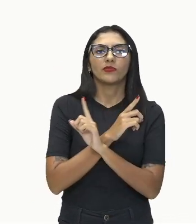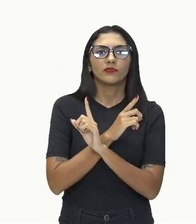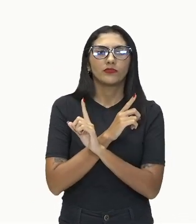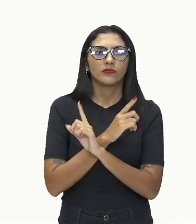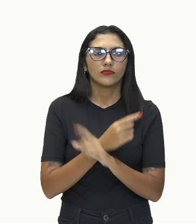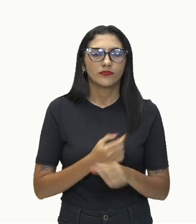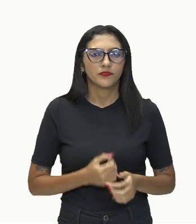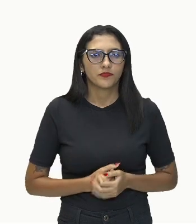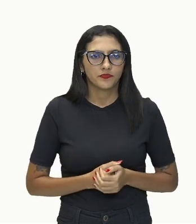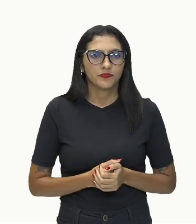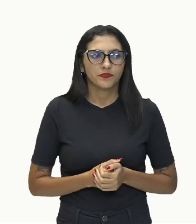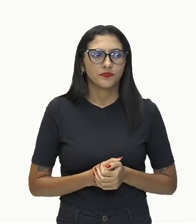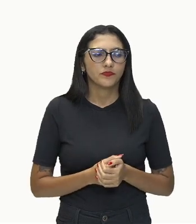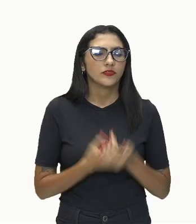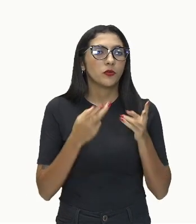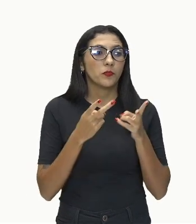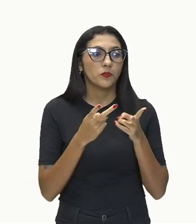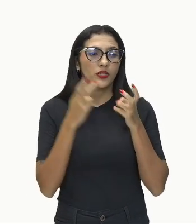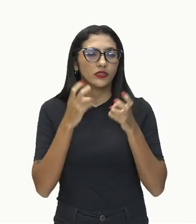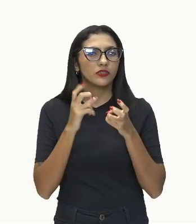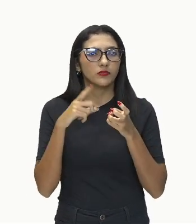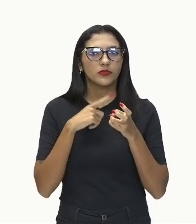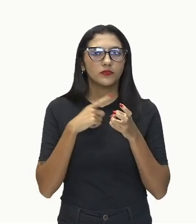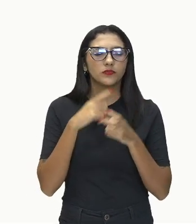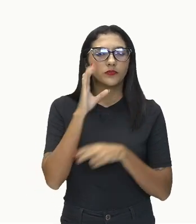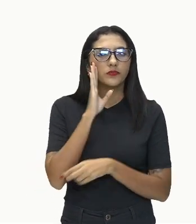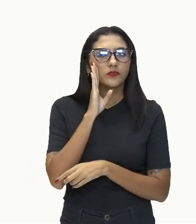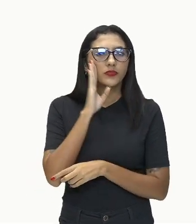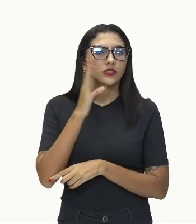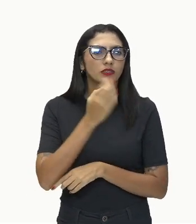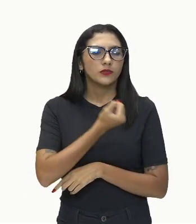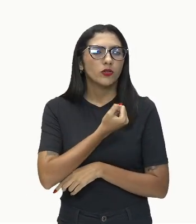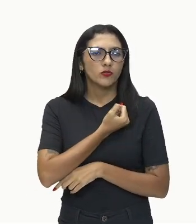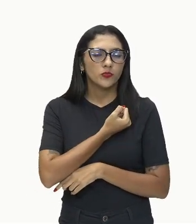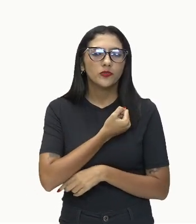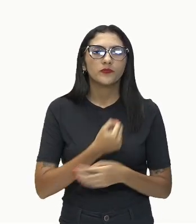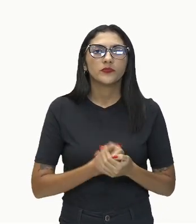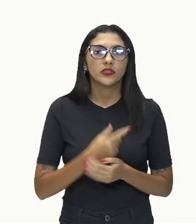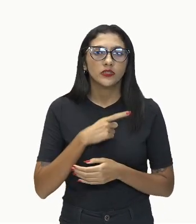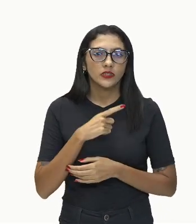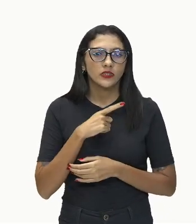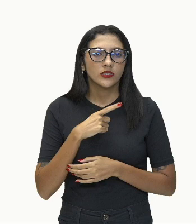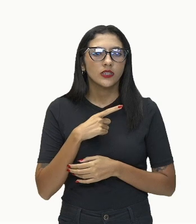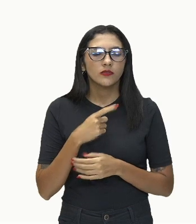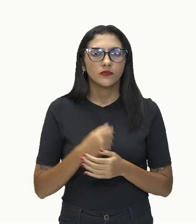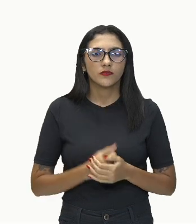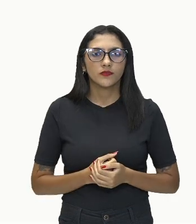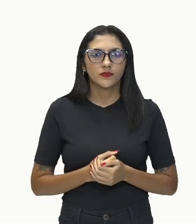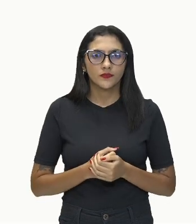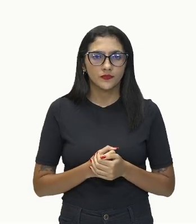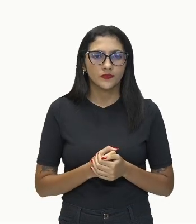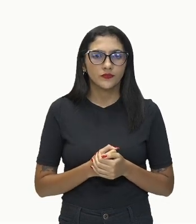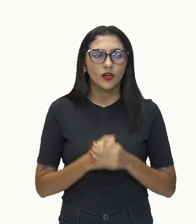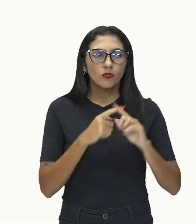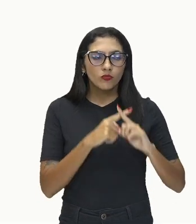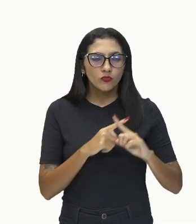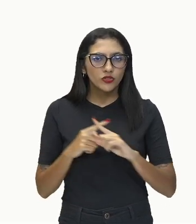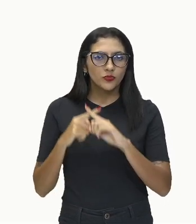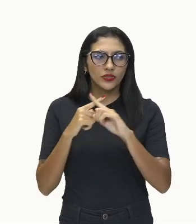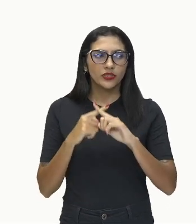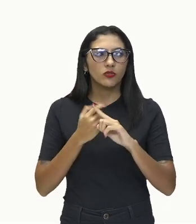observem que no caso aqui da diagonal principal, eu tenho a multiplicação de dois termos, que